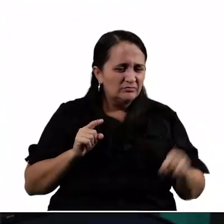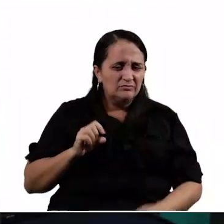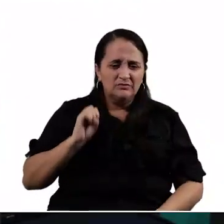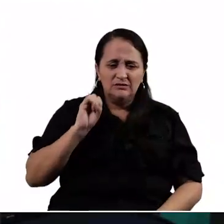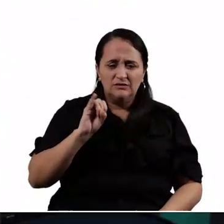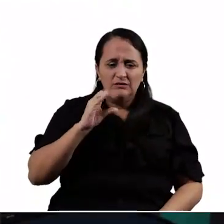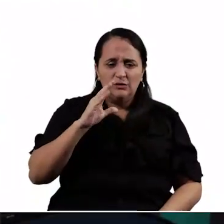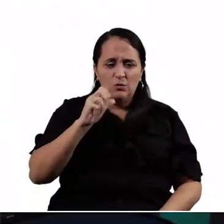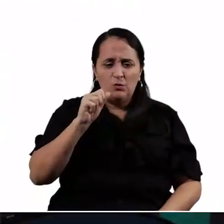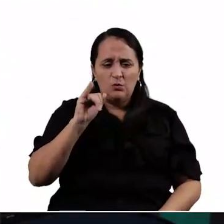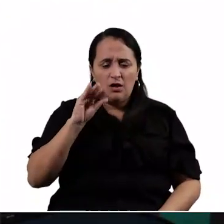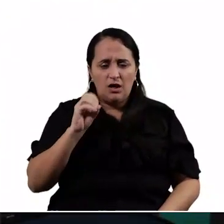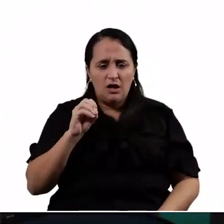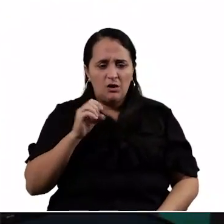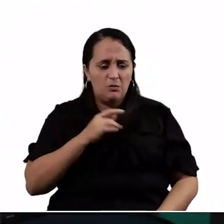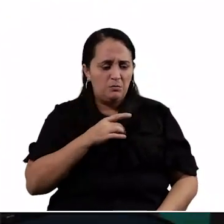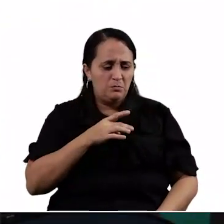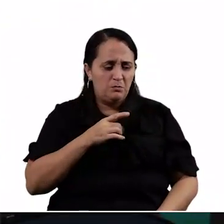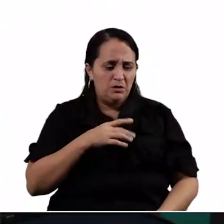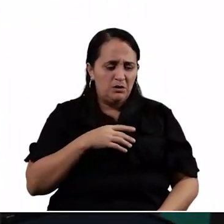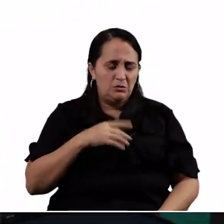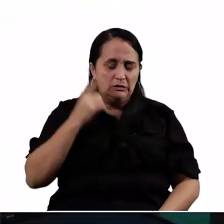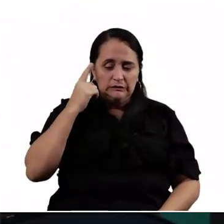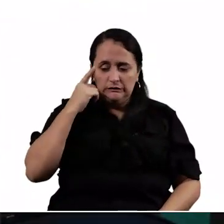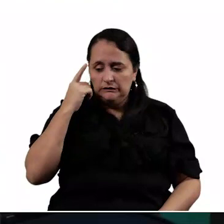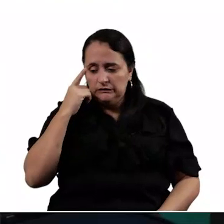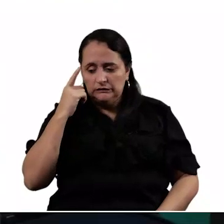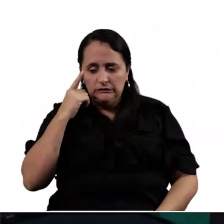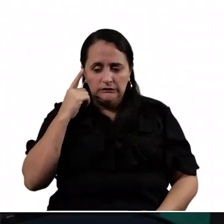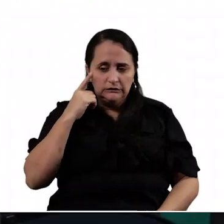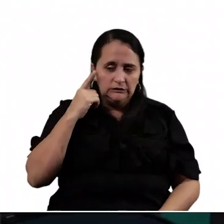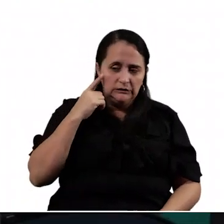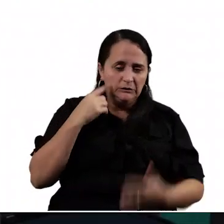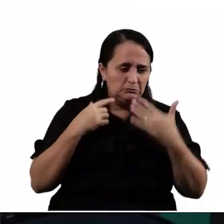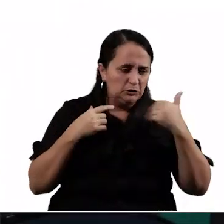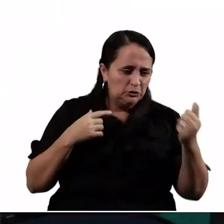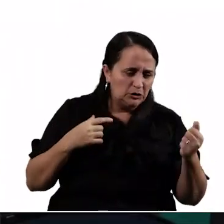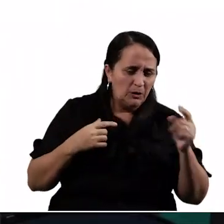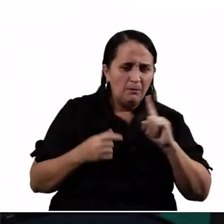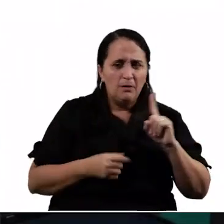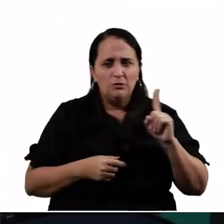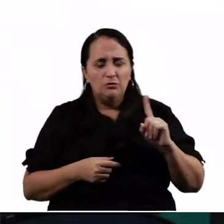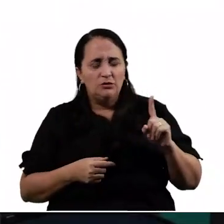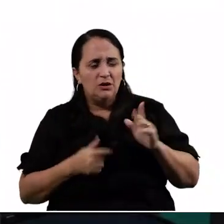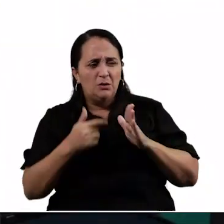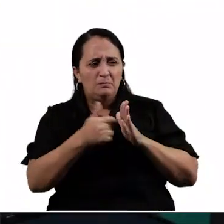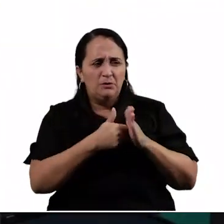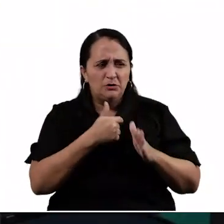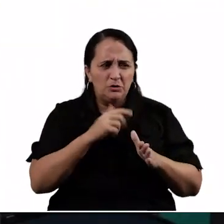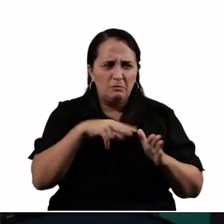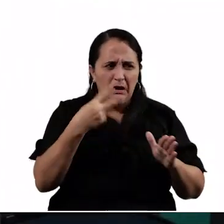Caio tava lá morrendo de medo e ainda ele ficava na dúvida matando pode ser será que tá me chamando mesmo ou só está pedindo